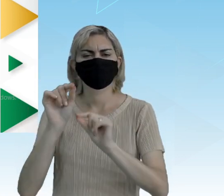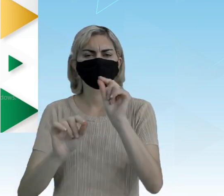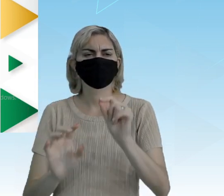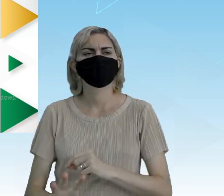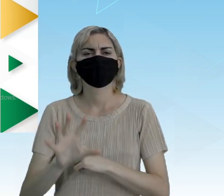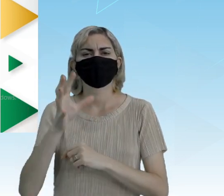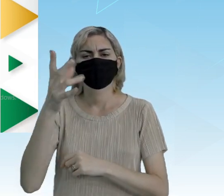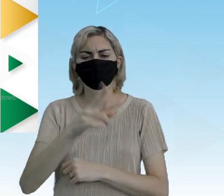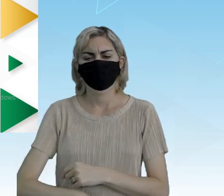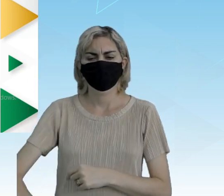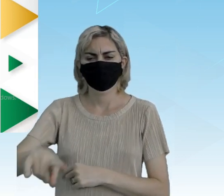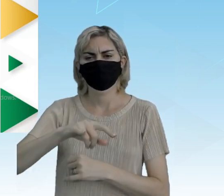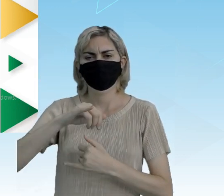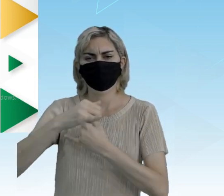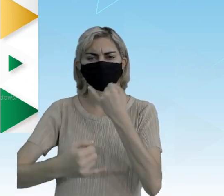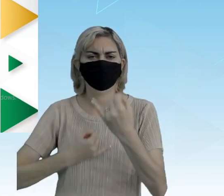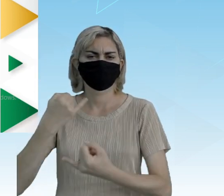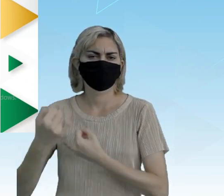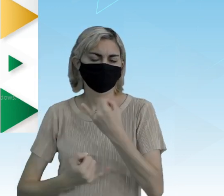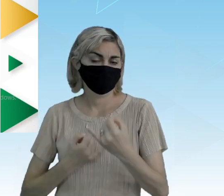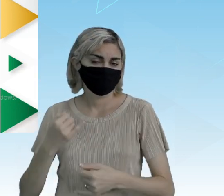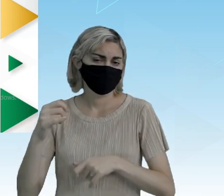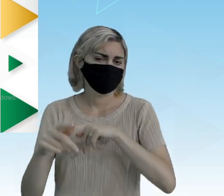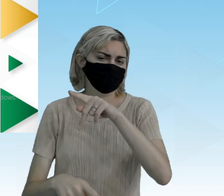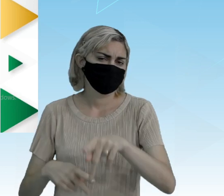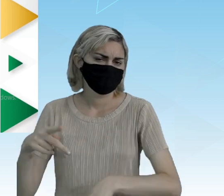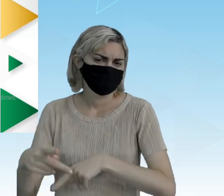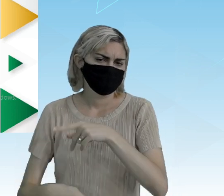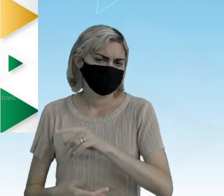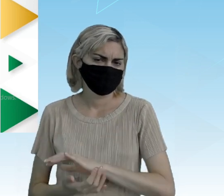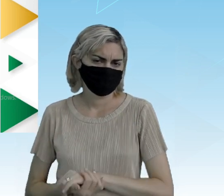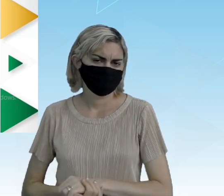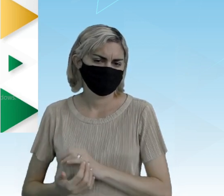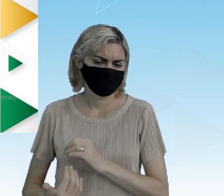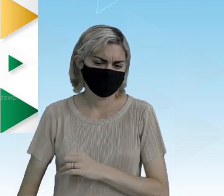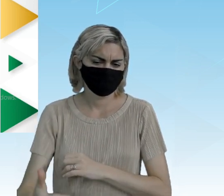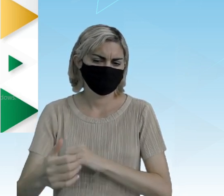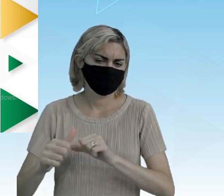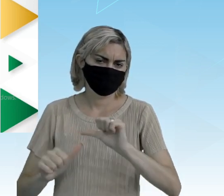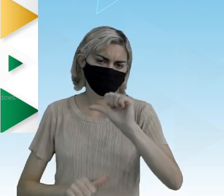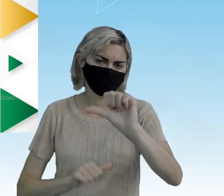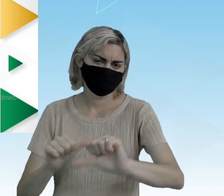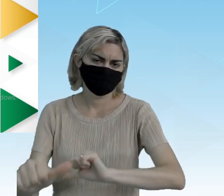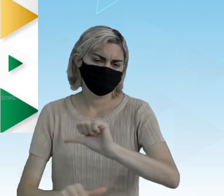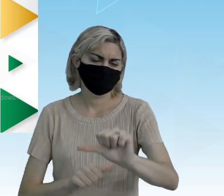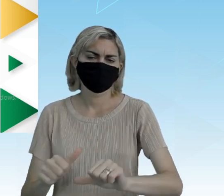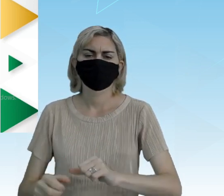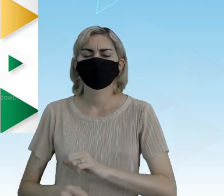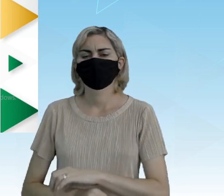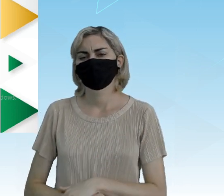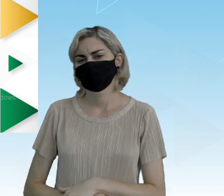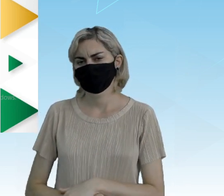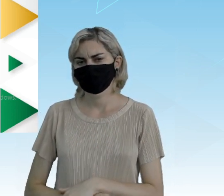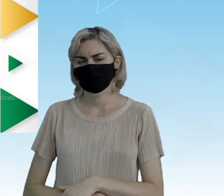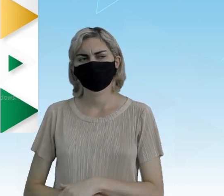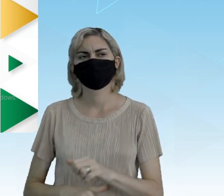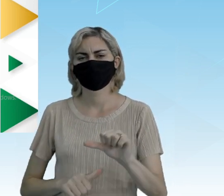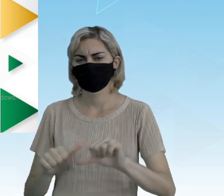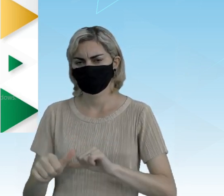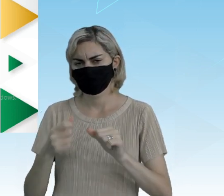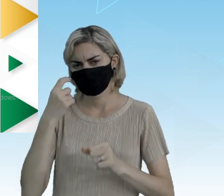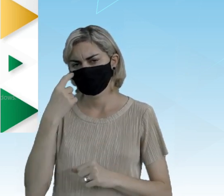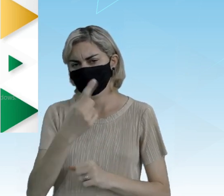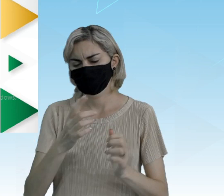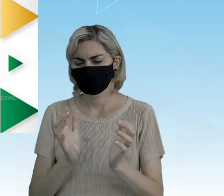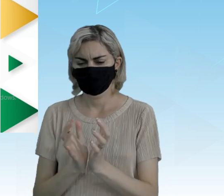aconteceu com os nossos jogos e brincadeiras populares? Eles foram trocados, tá? Você vê ali